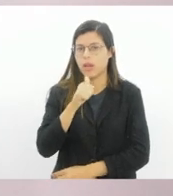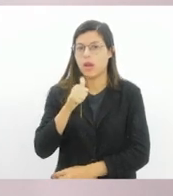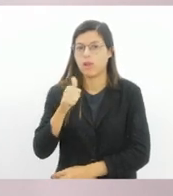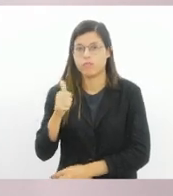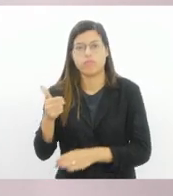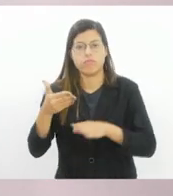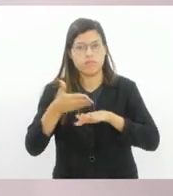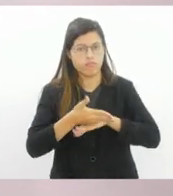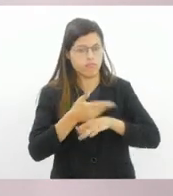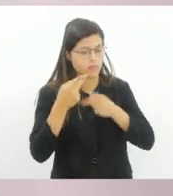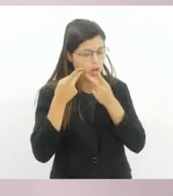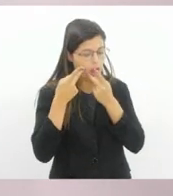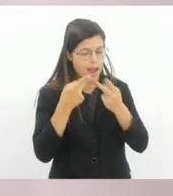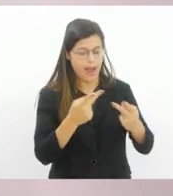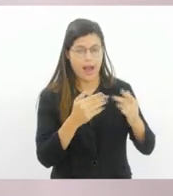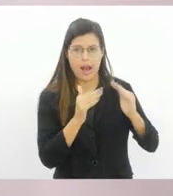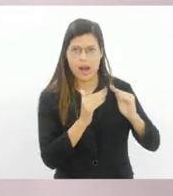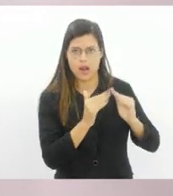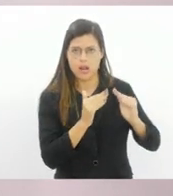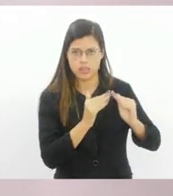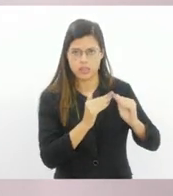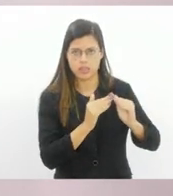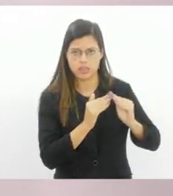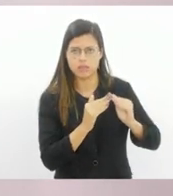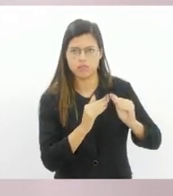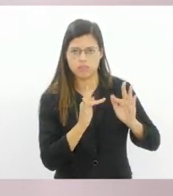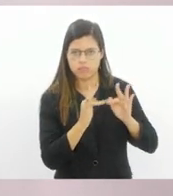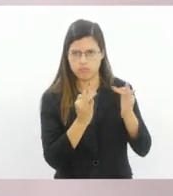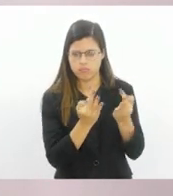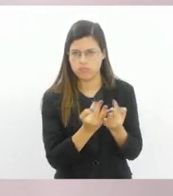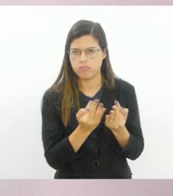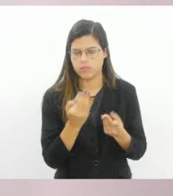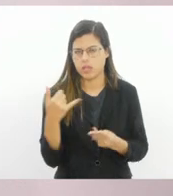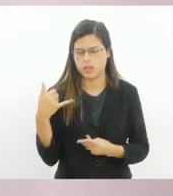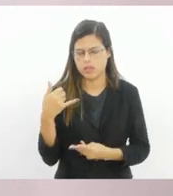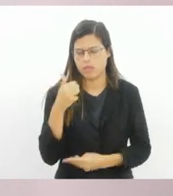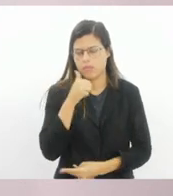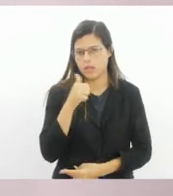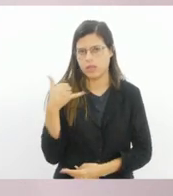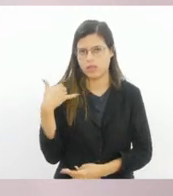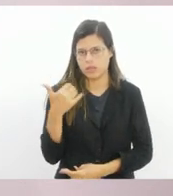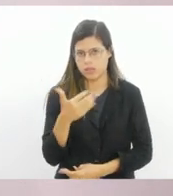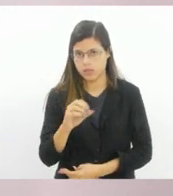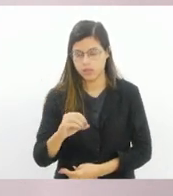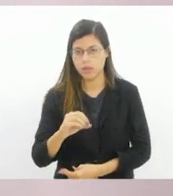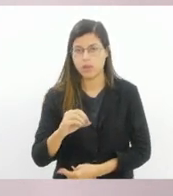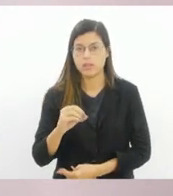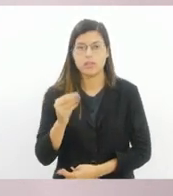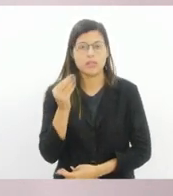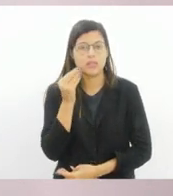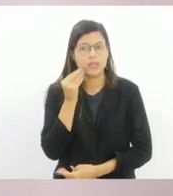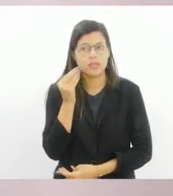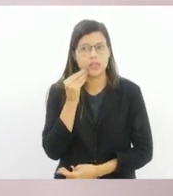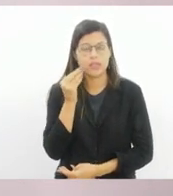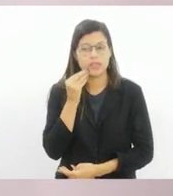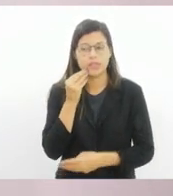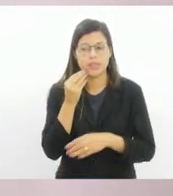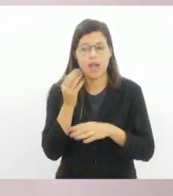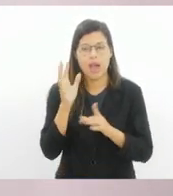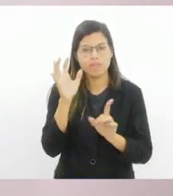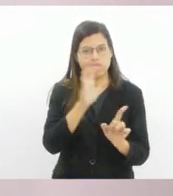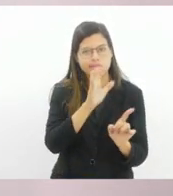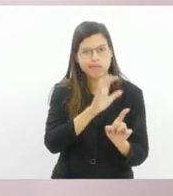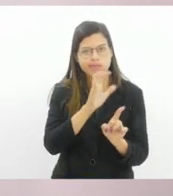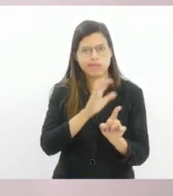casa da família dessa menina para tentar dissuadi-la da decisão de um